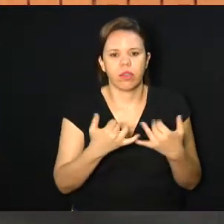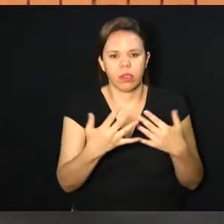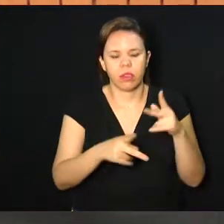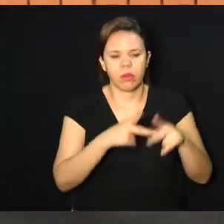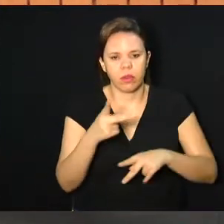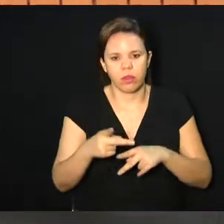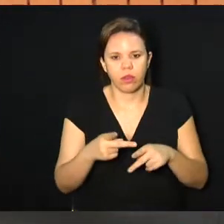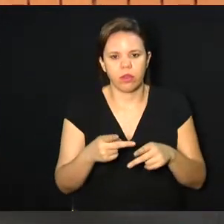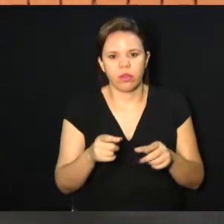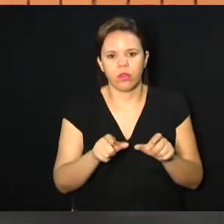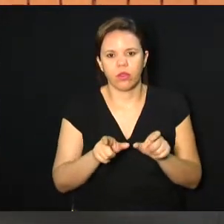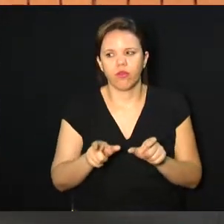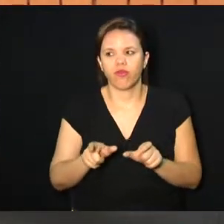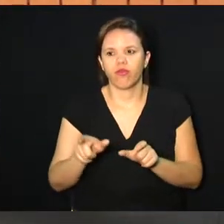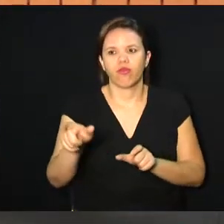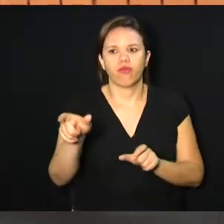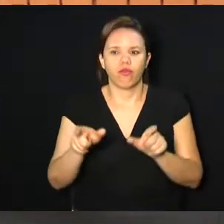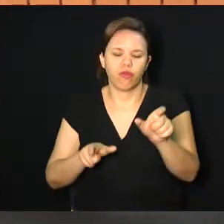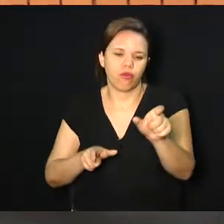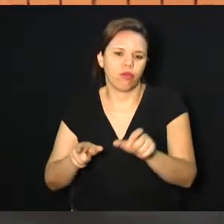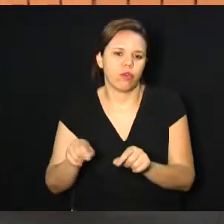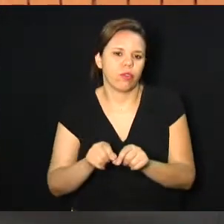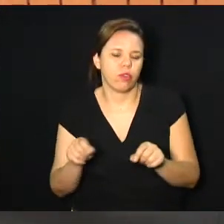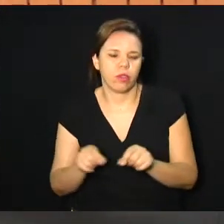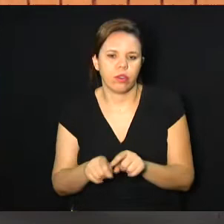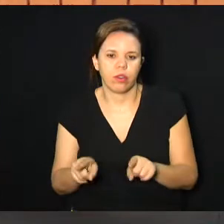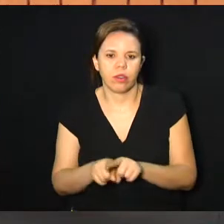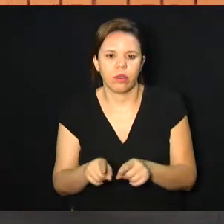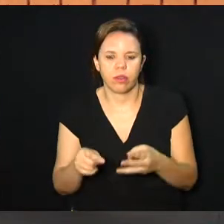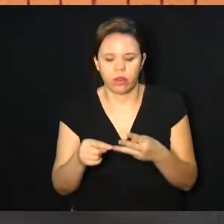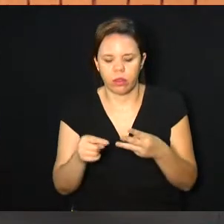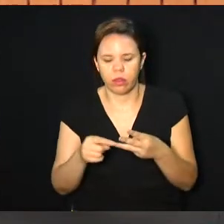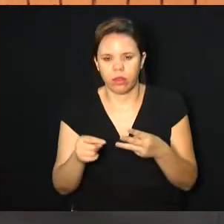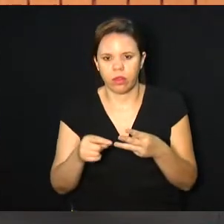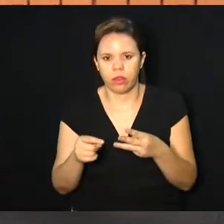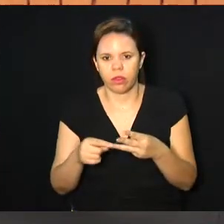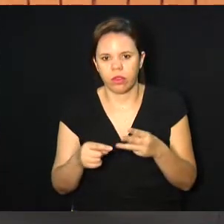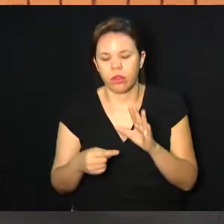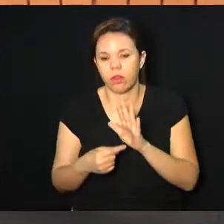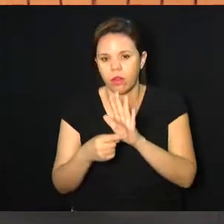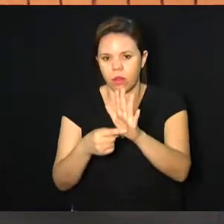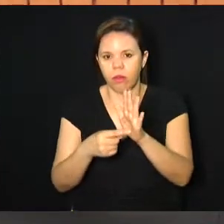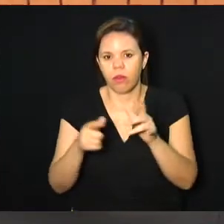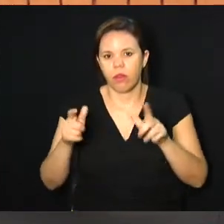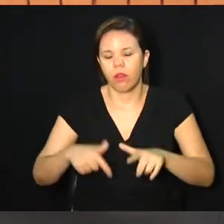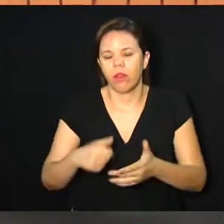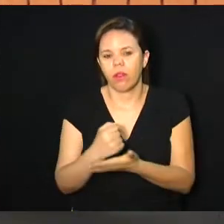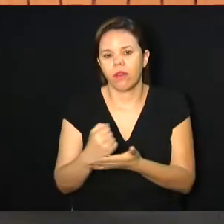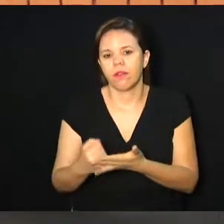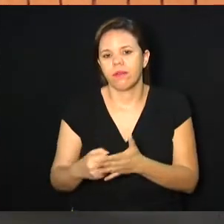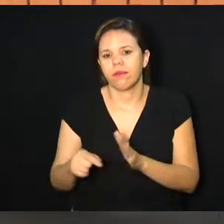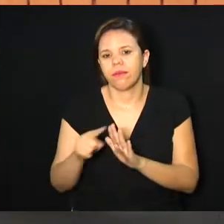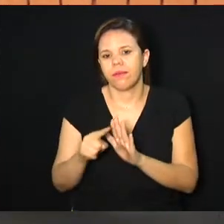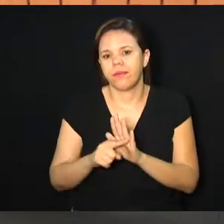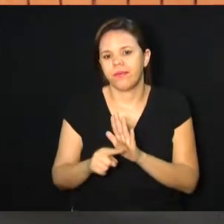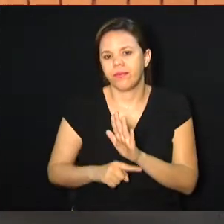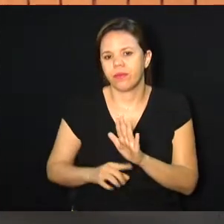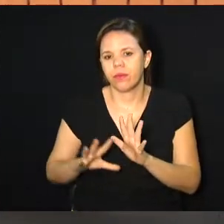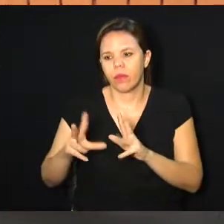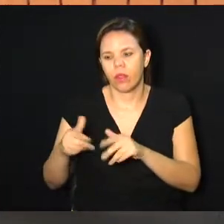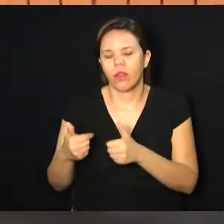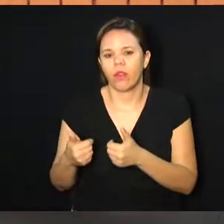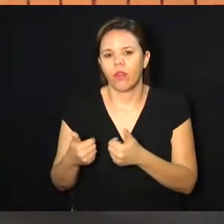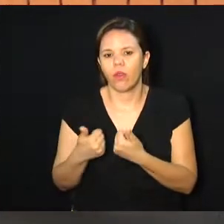trajetos. O apêndice 3, acho, da licitação, coloca lá todas as linhas como vão